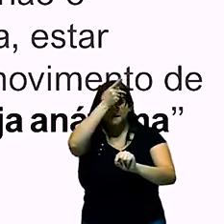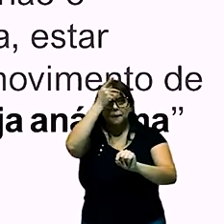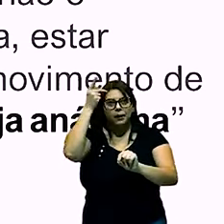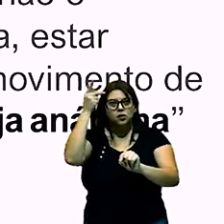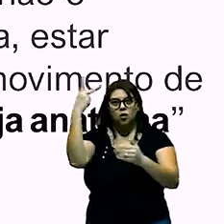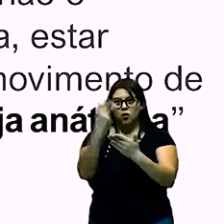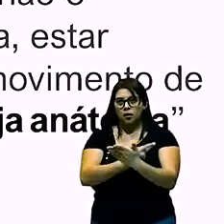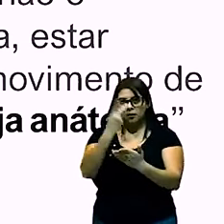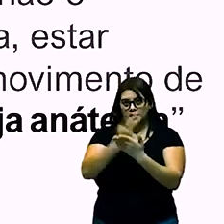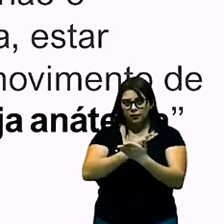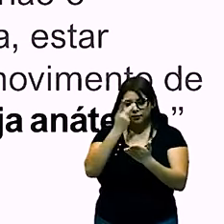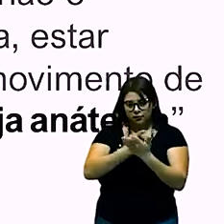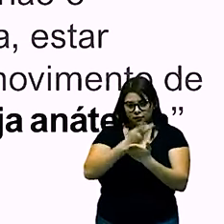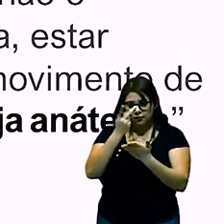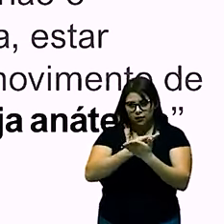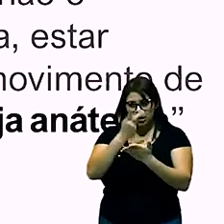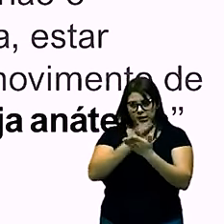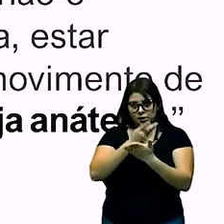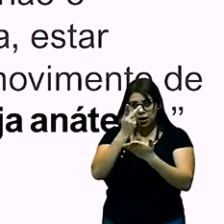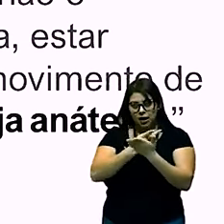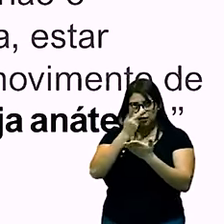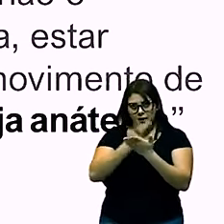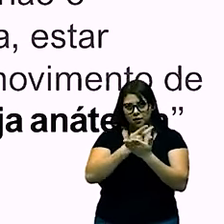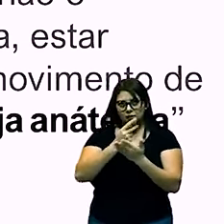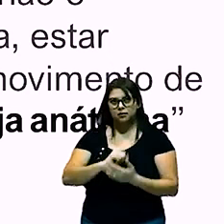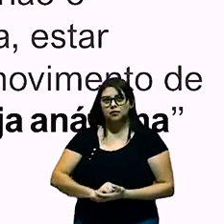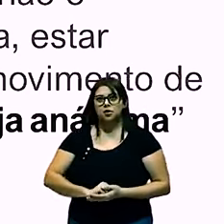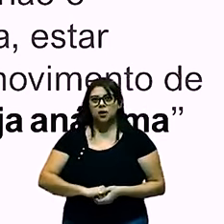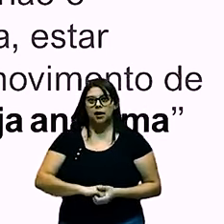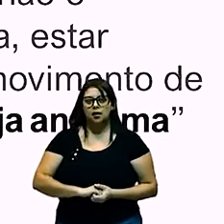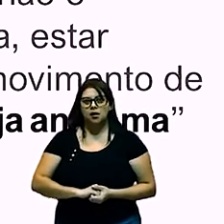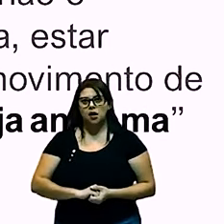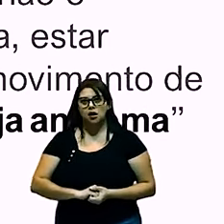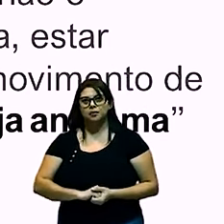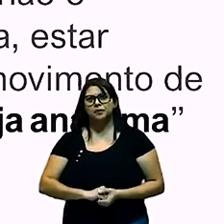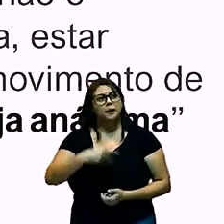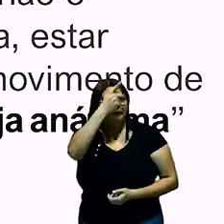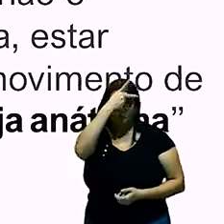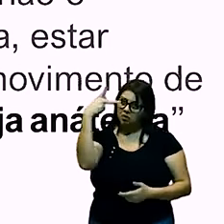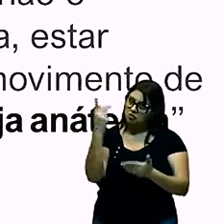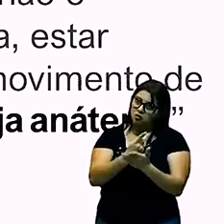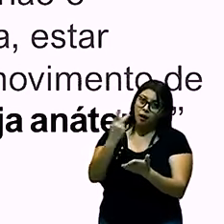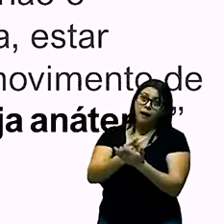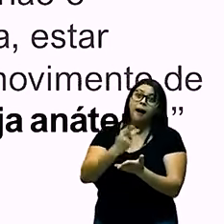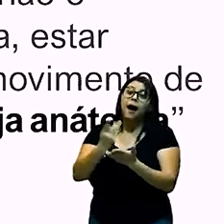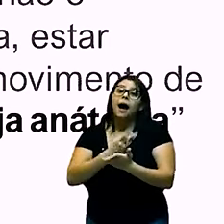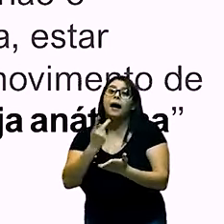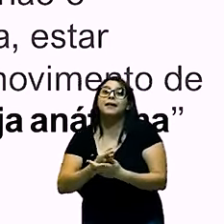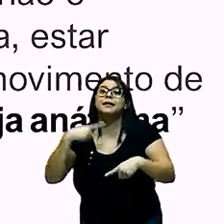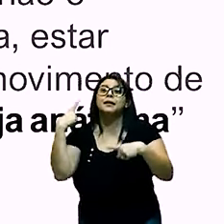os teólogos católicos disseram: não tem somente a fé. Que seja anátema quem dizer isso, porque as